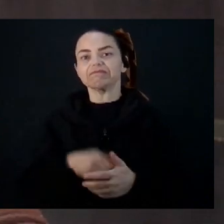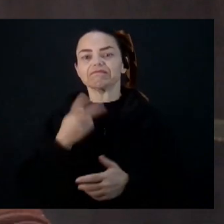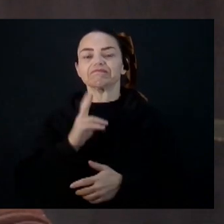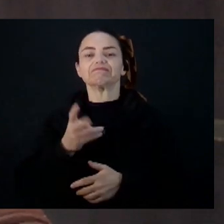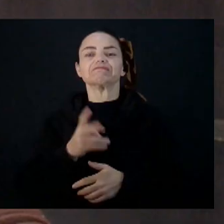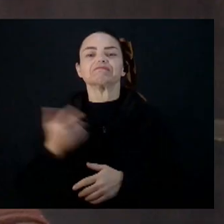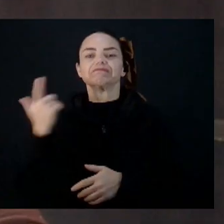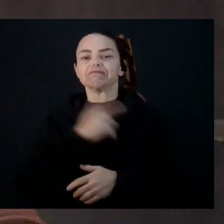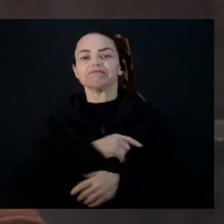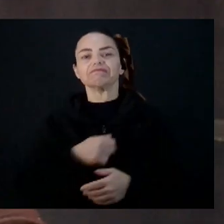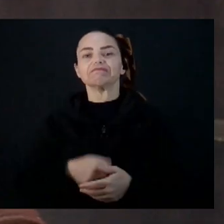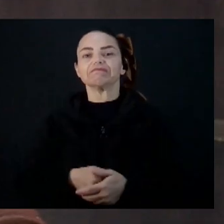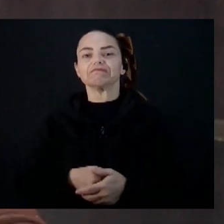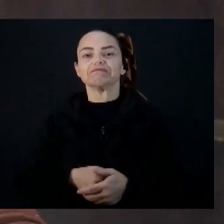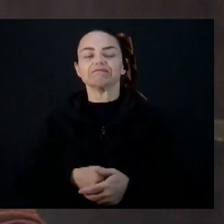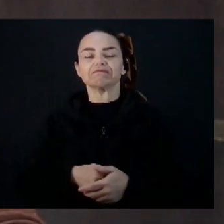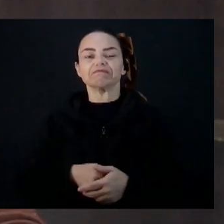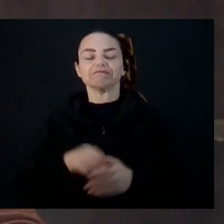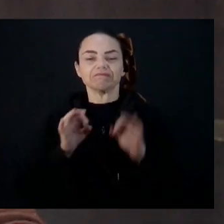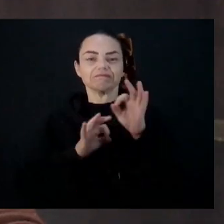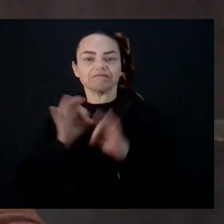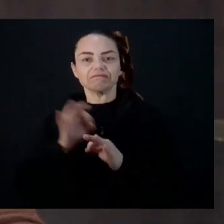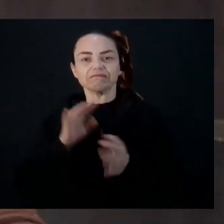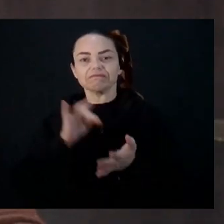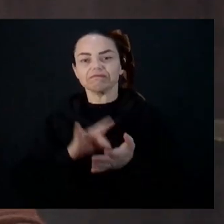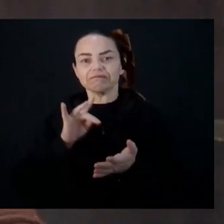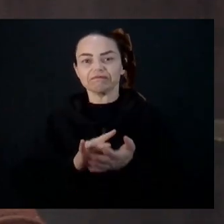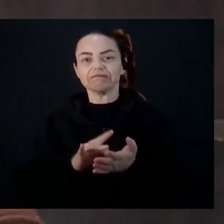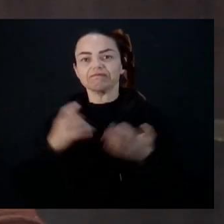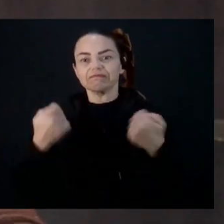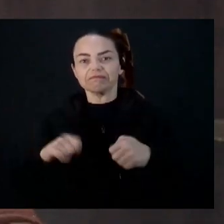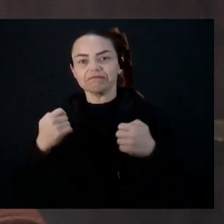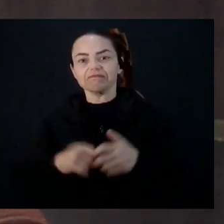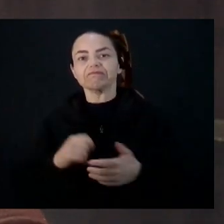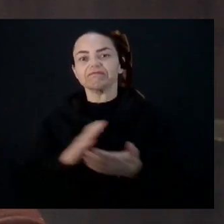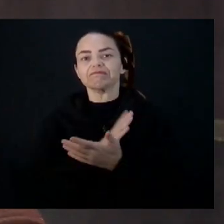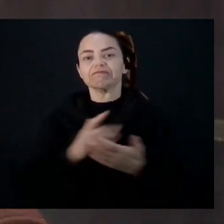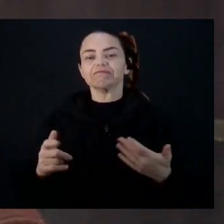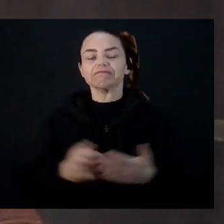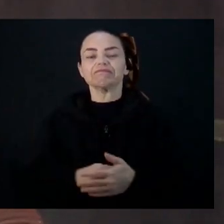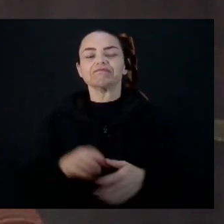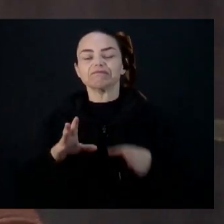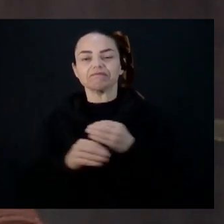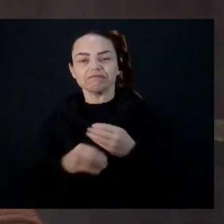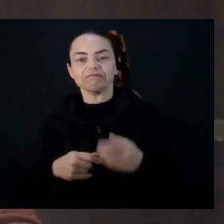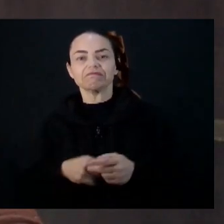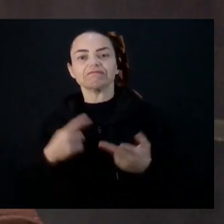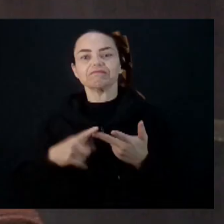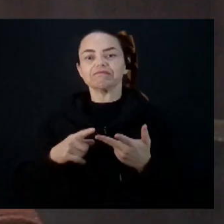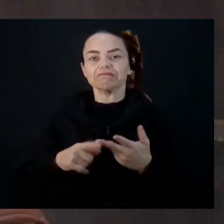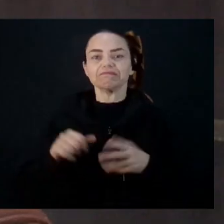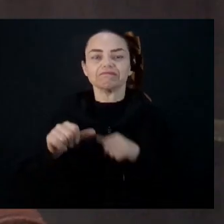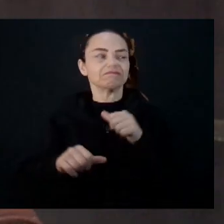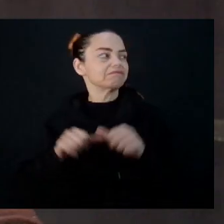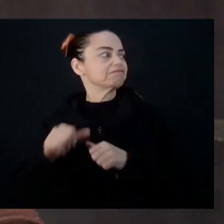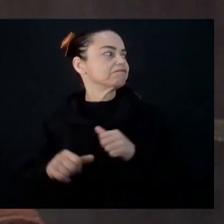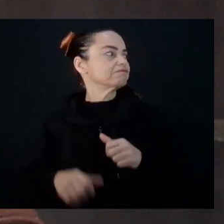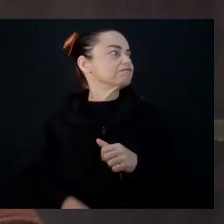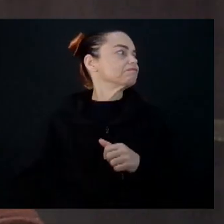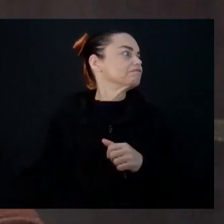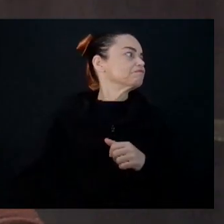fazer um realinhamento realmente, se precisa de alguma coisa complementar, se precisa de uma troca, se está indo tudo